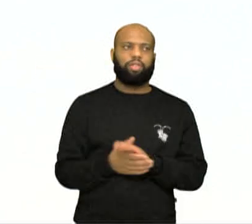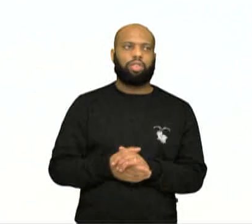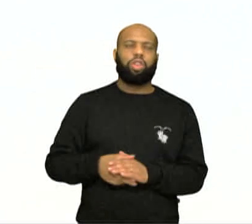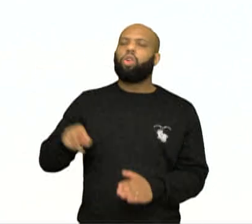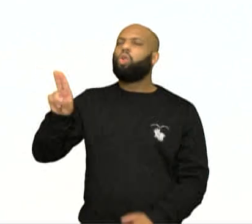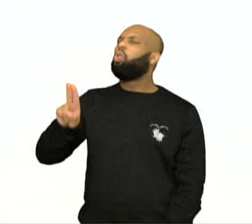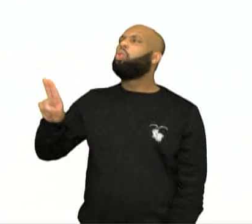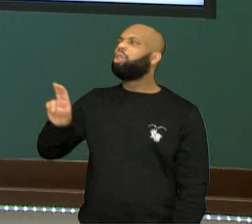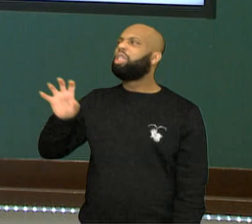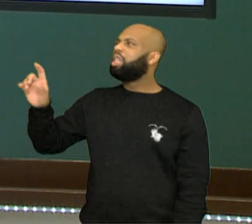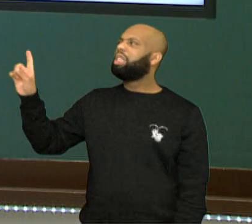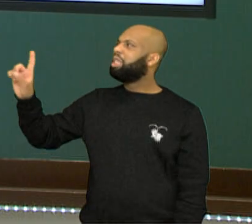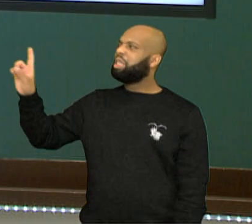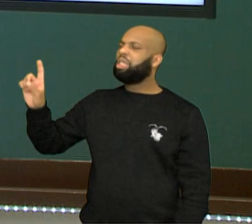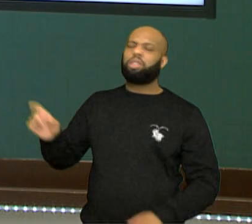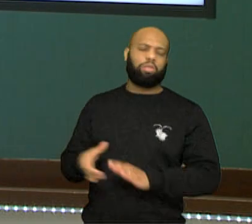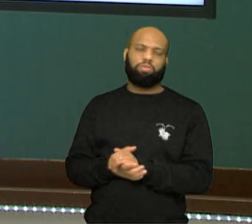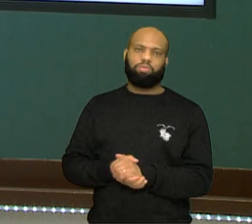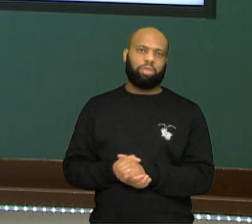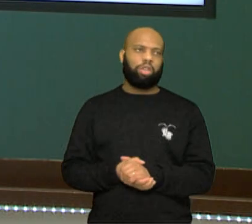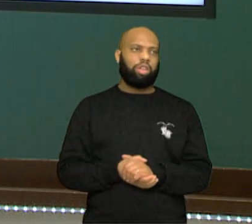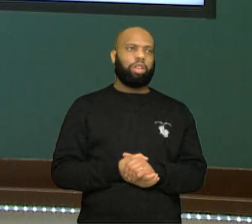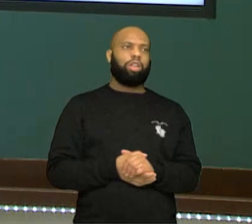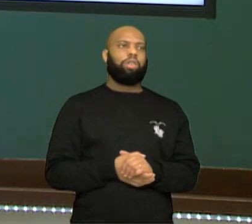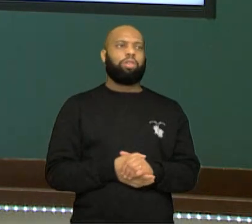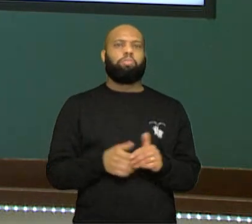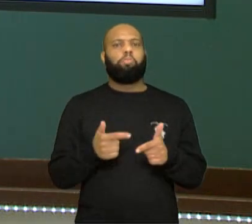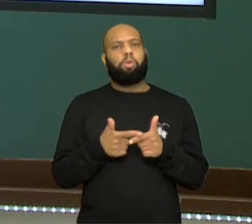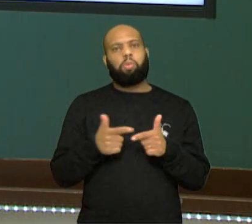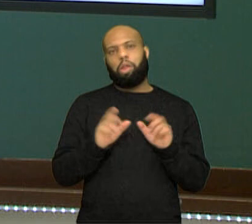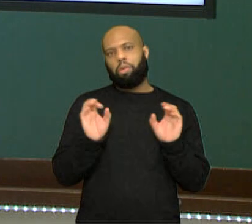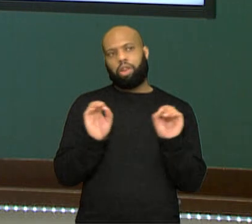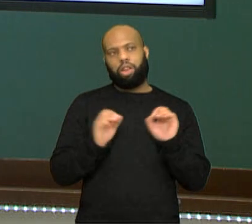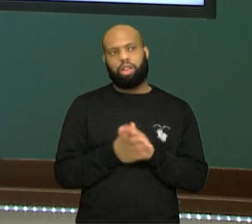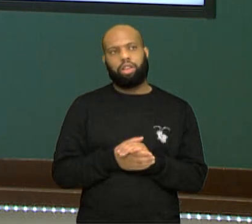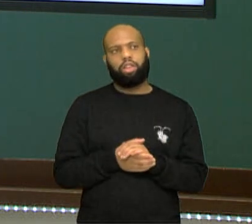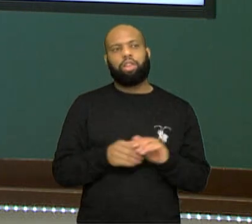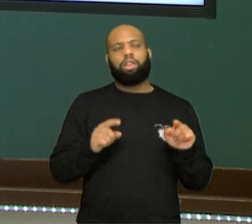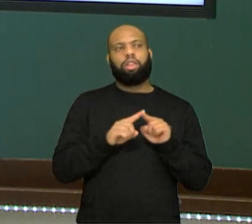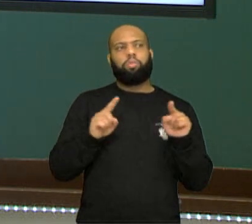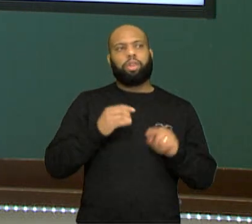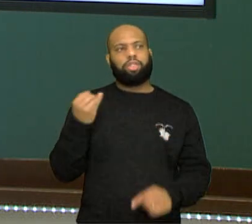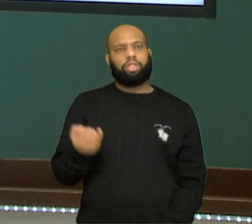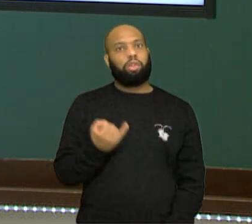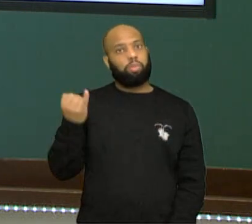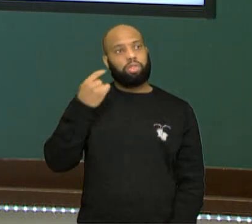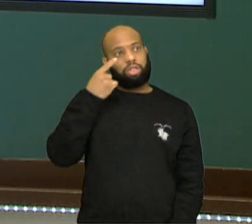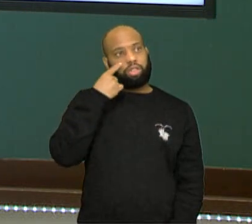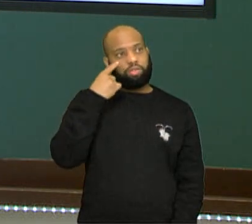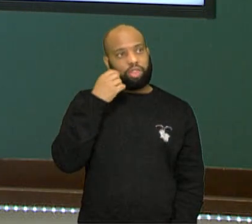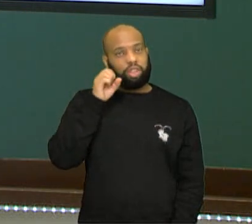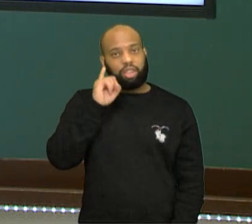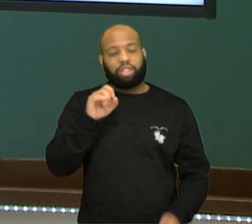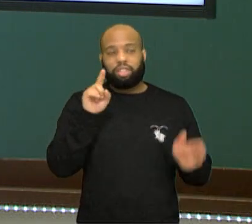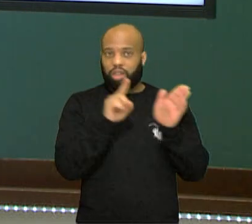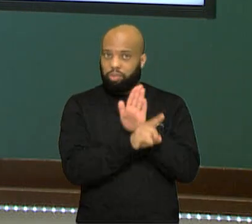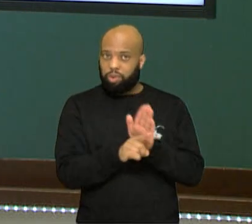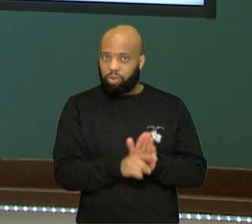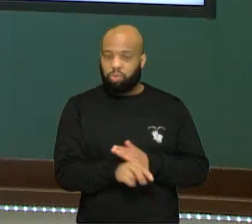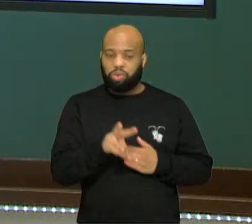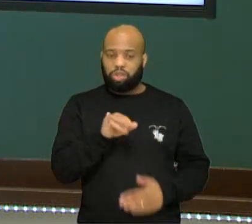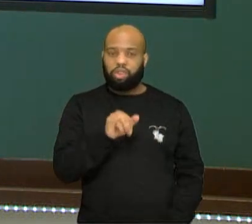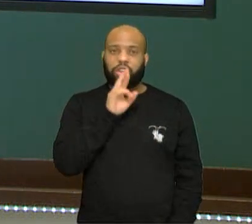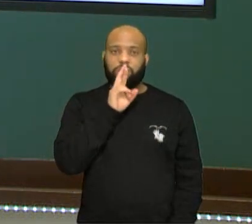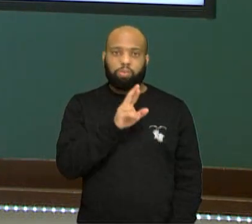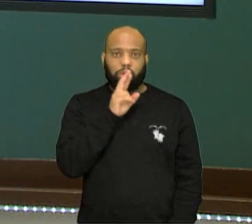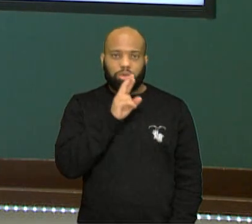usei a notação científica, tem problema? Não, tranquilo, gente. Mas dependendo se o problema que vocês forem